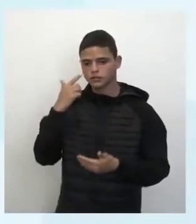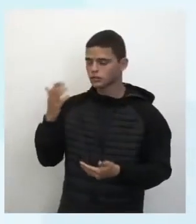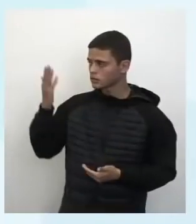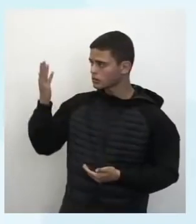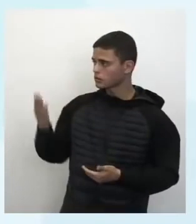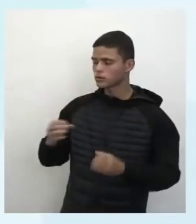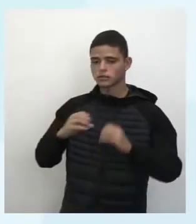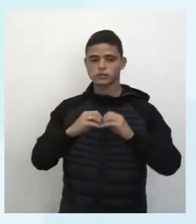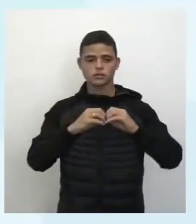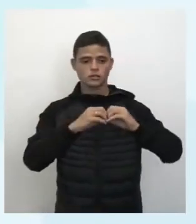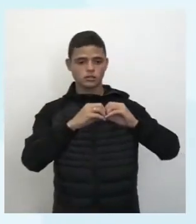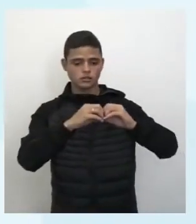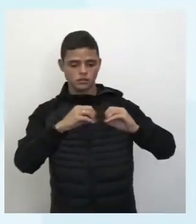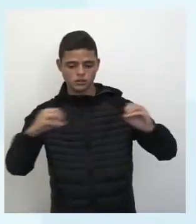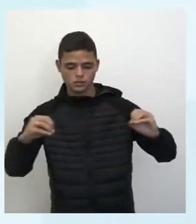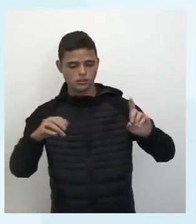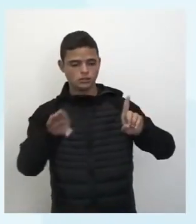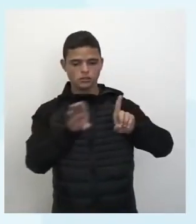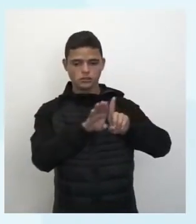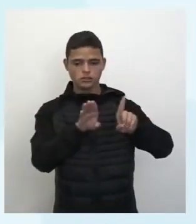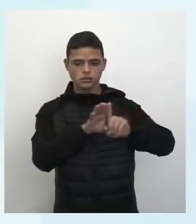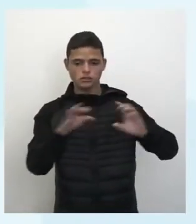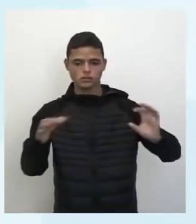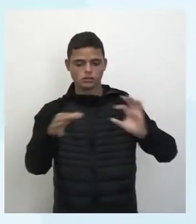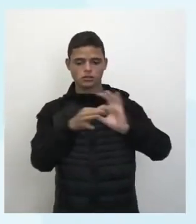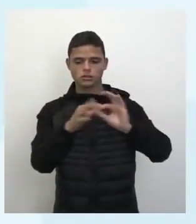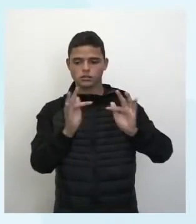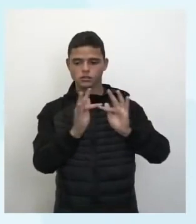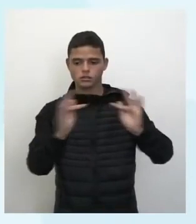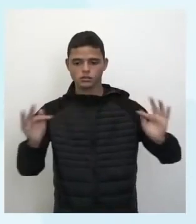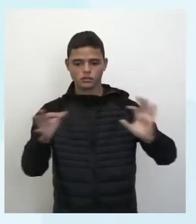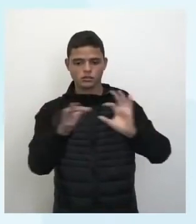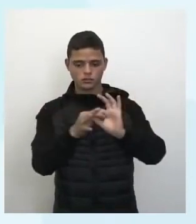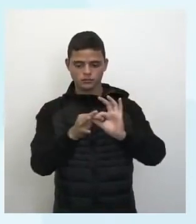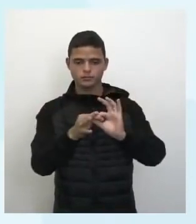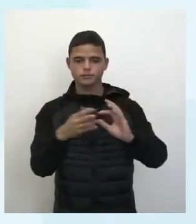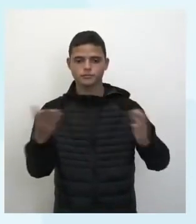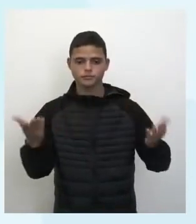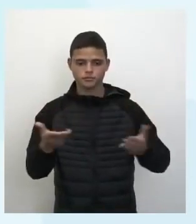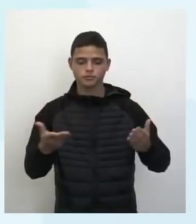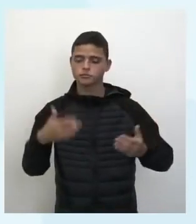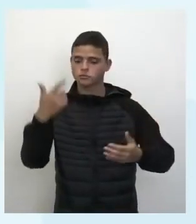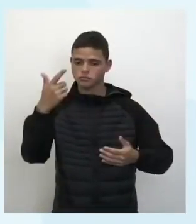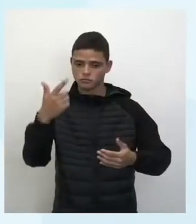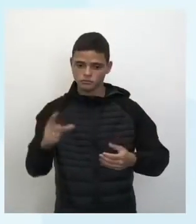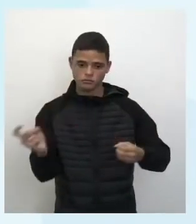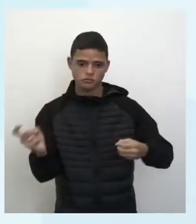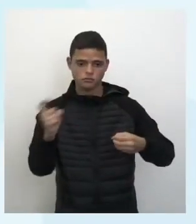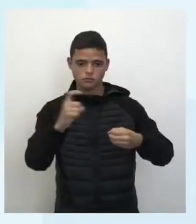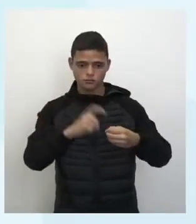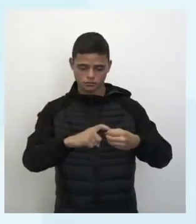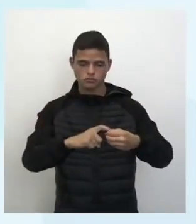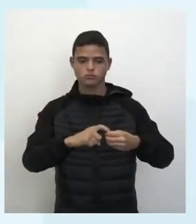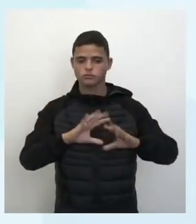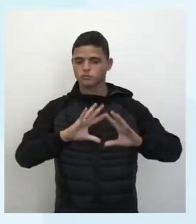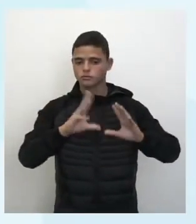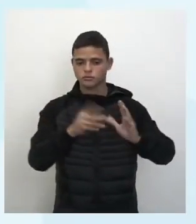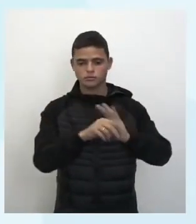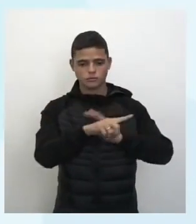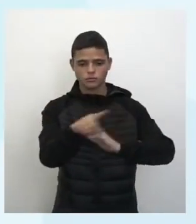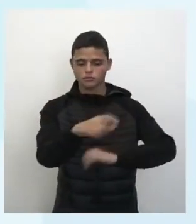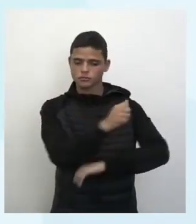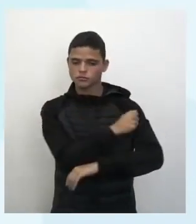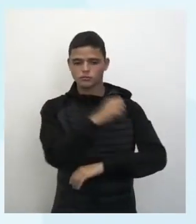subordinada, substantiva, objetiva, que é o objeto da nossa aula de hoje. Então, vamos retomar todas as definições, para os alunos